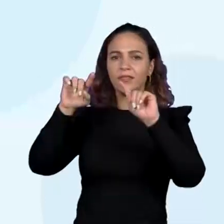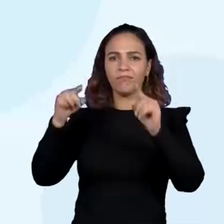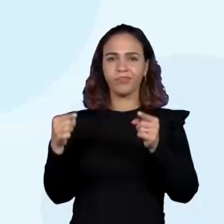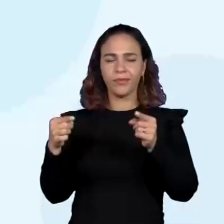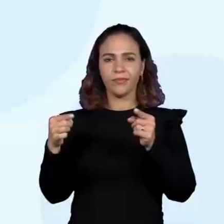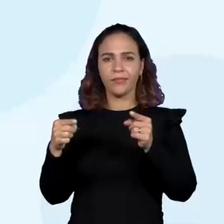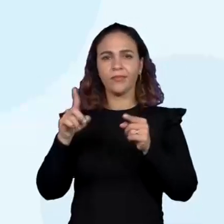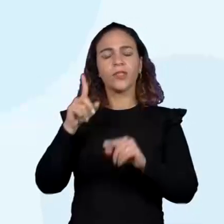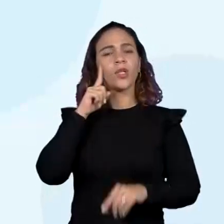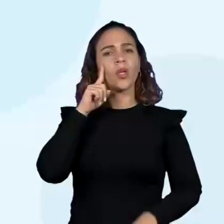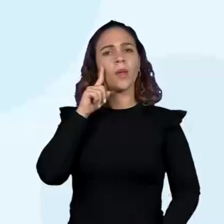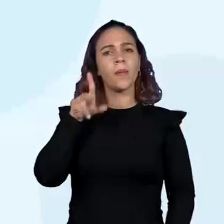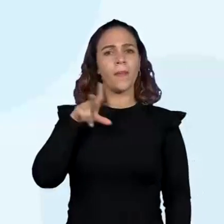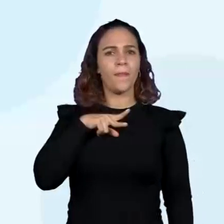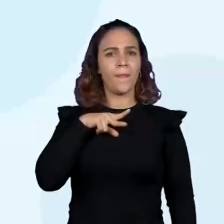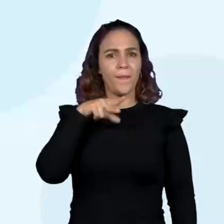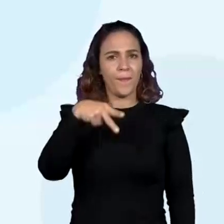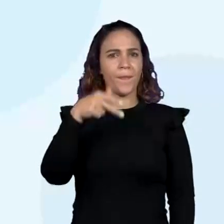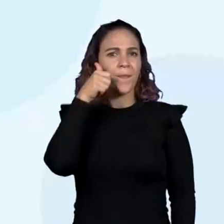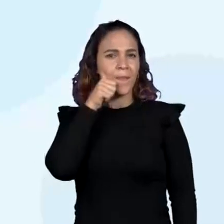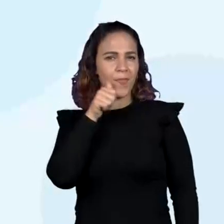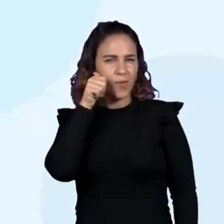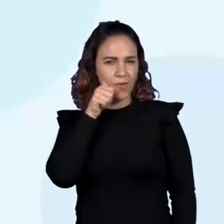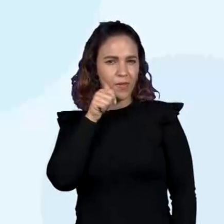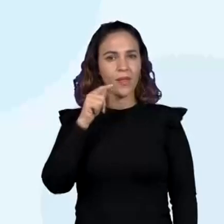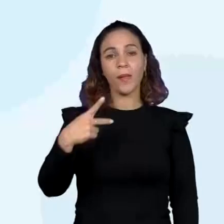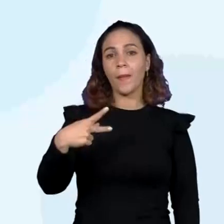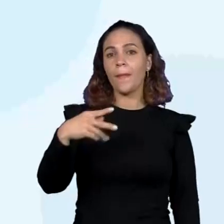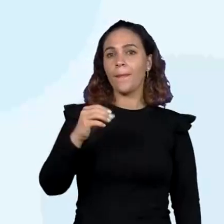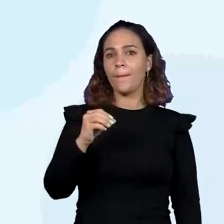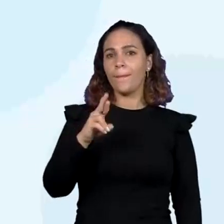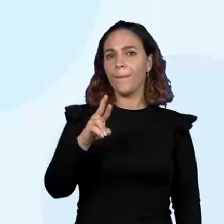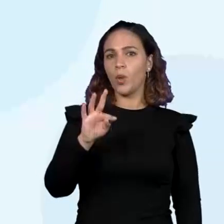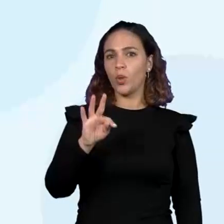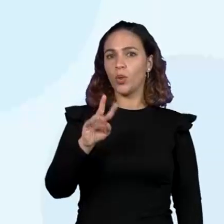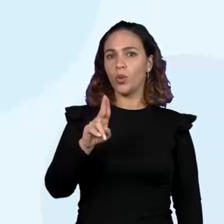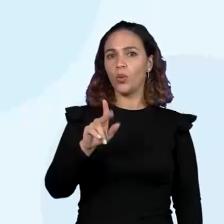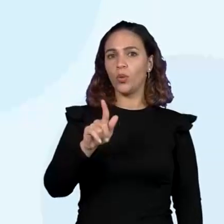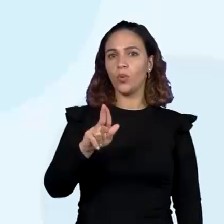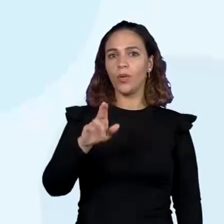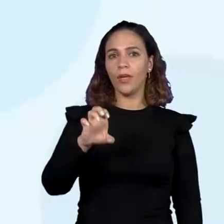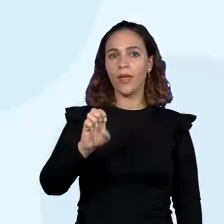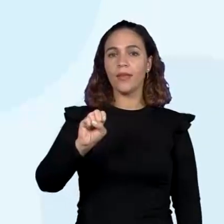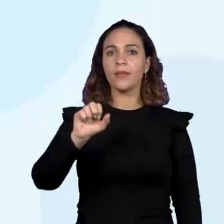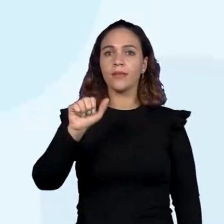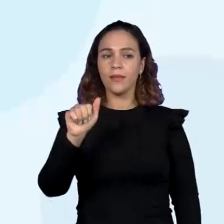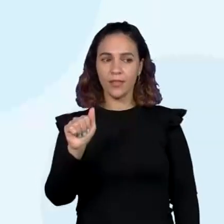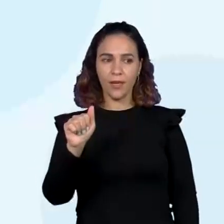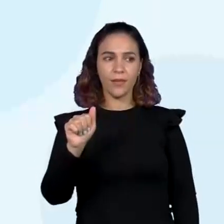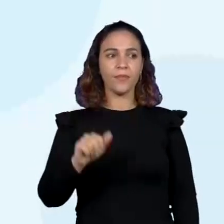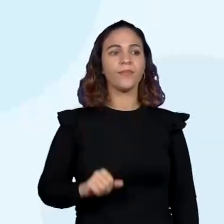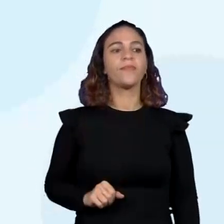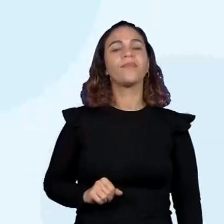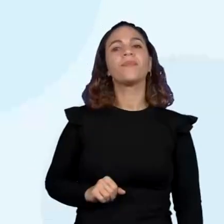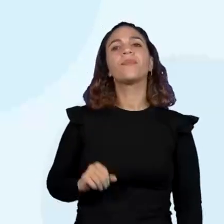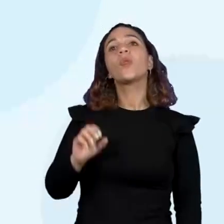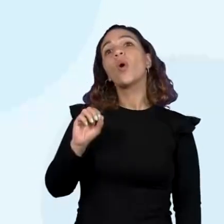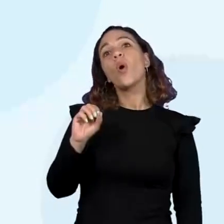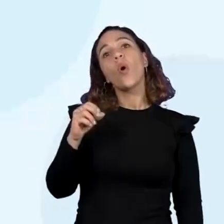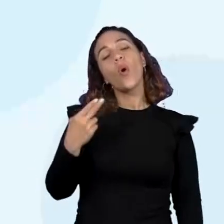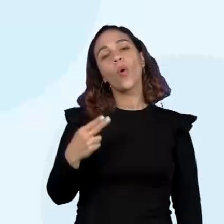Eu tenho duas escritas, portuguesa com S e portuguesa com